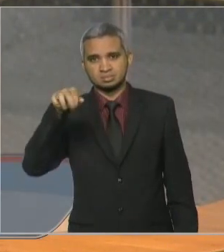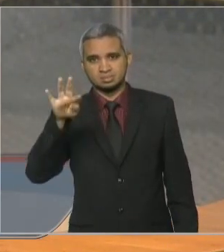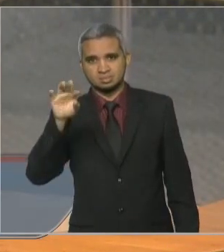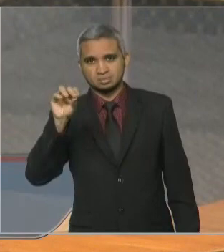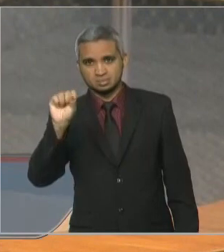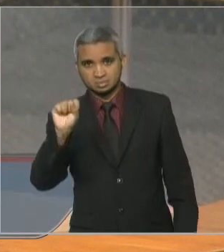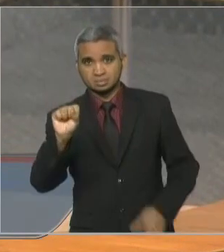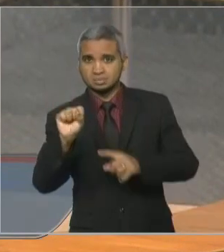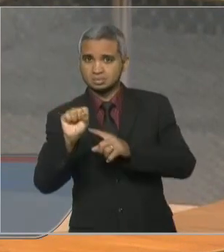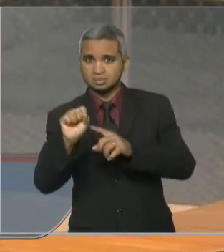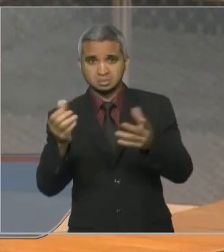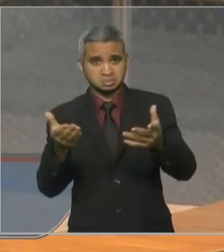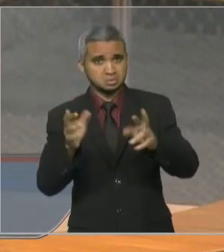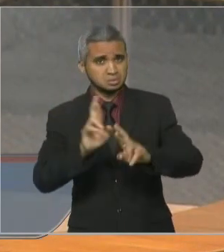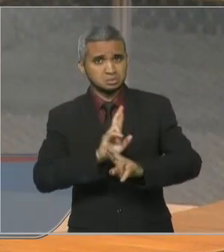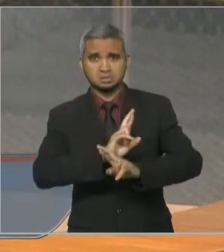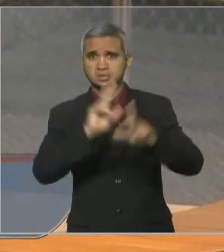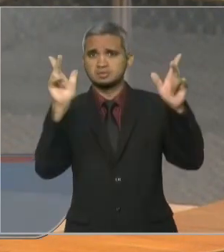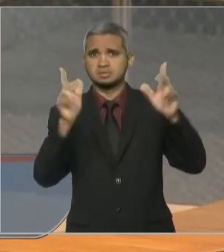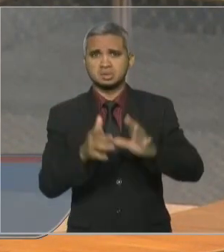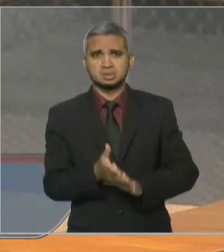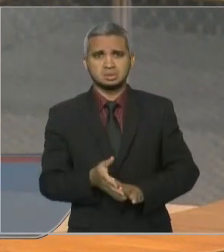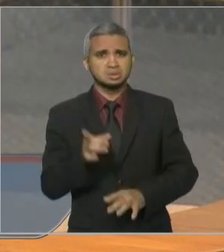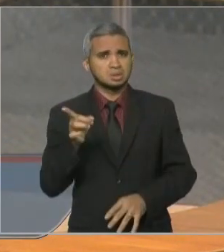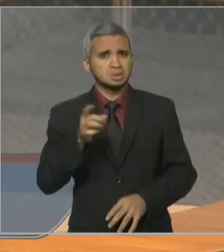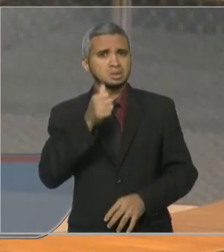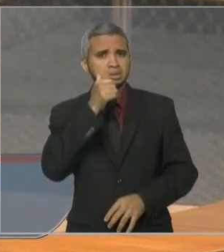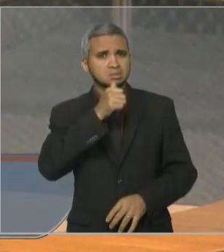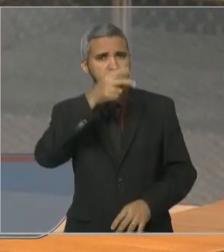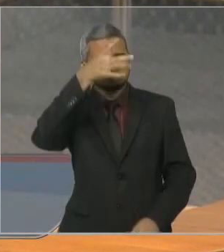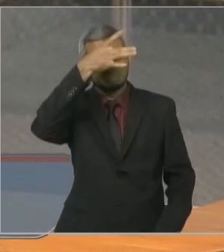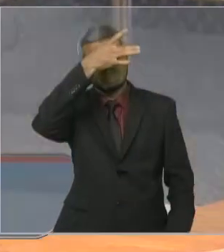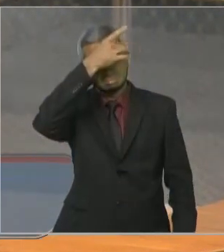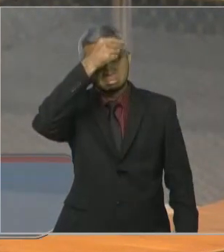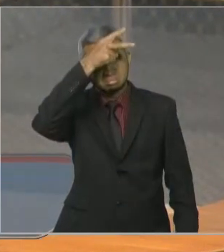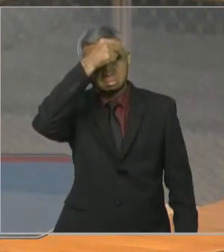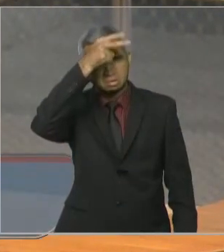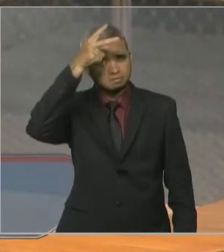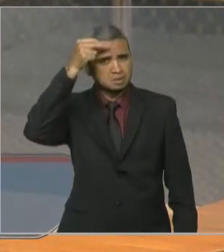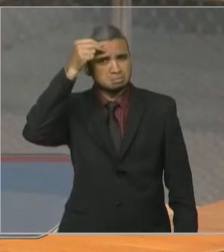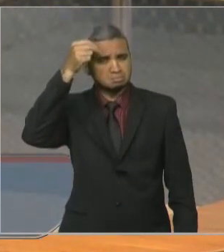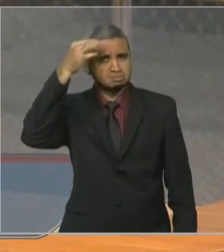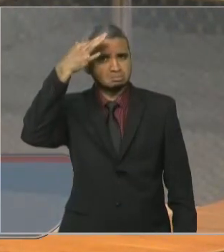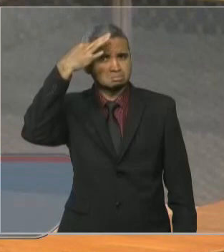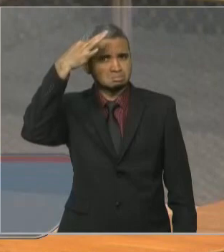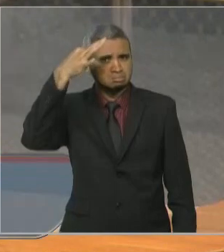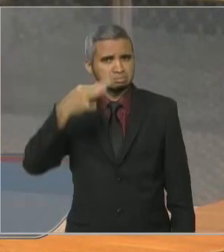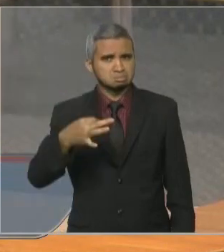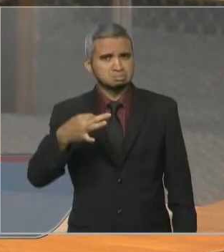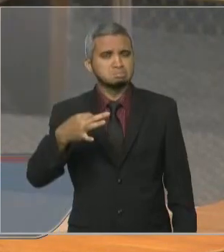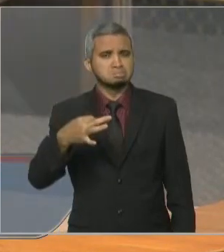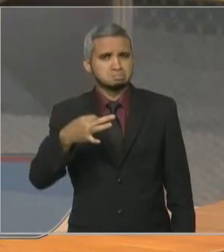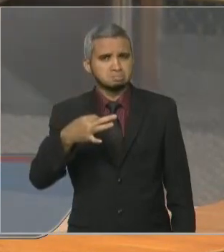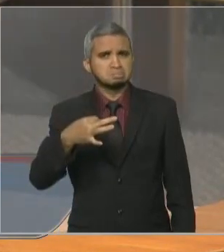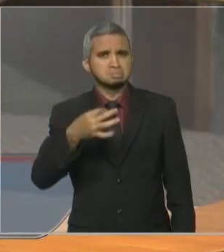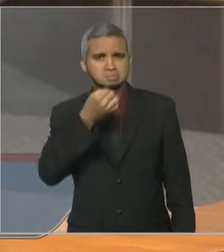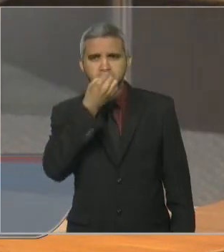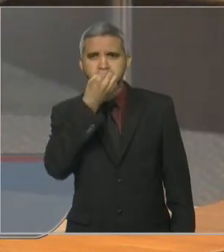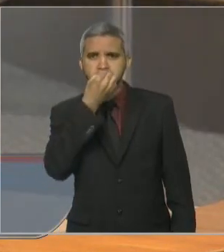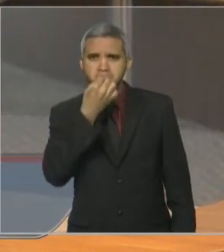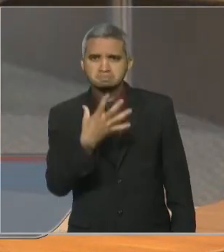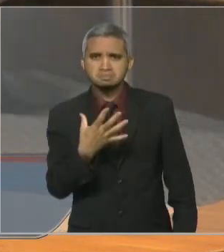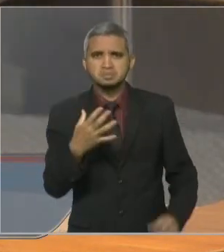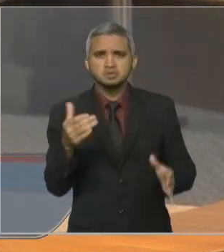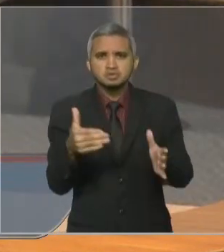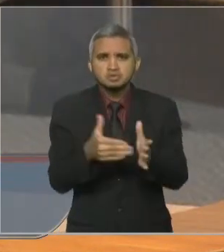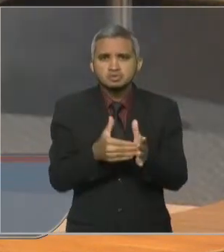com a competência que ela tem de administrar. E nós vimos ali o povo aplaudindo